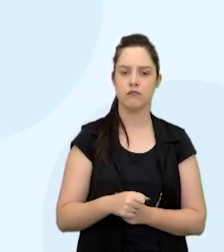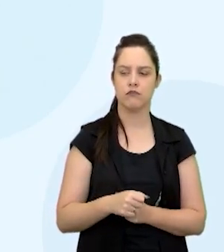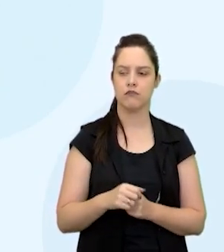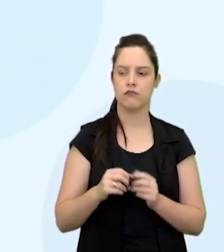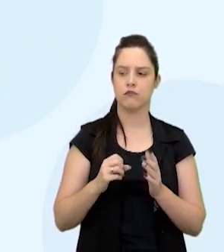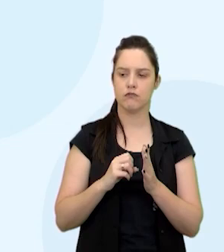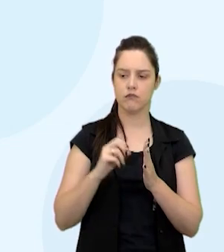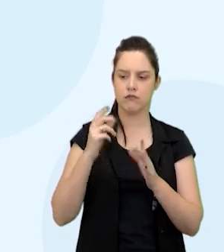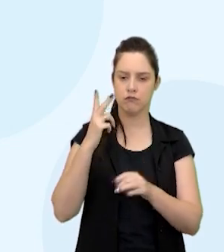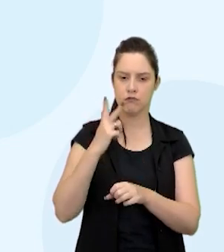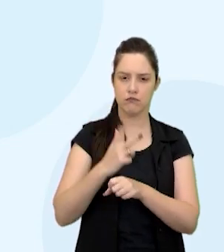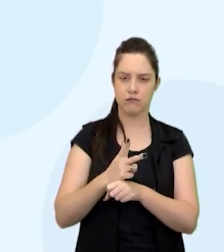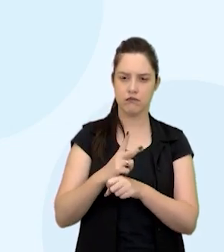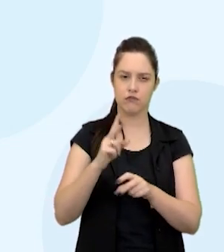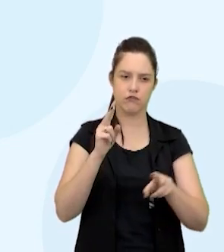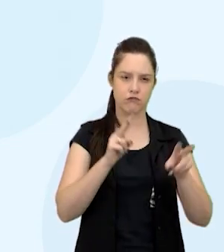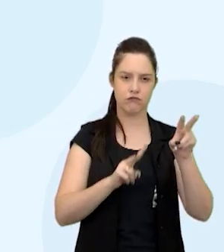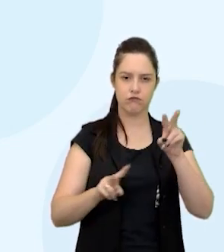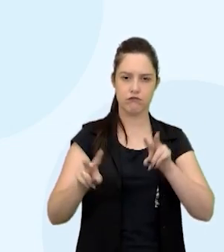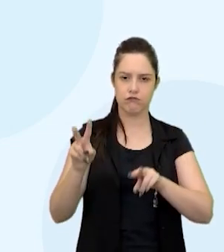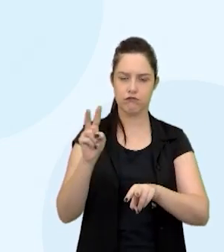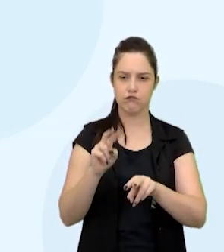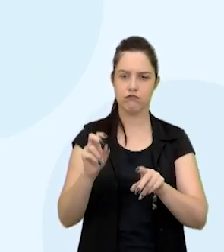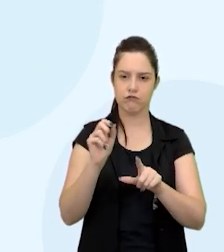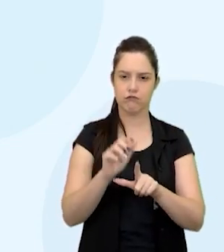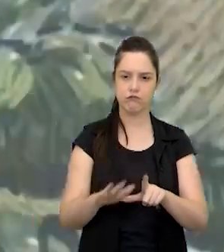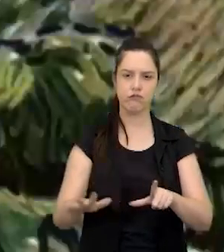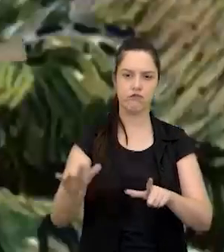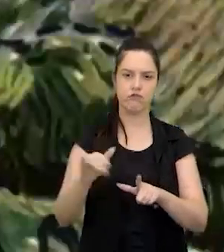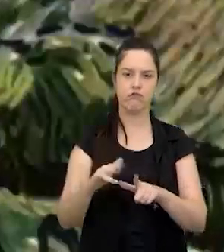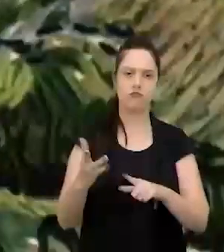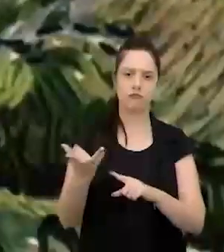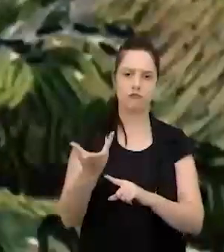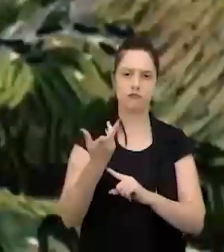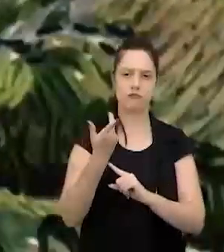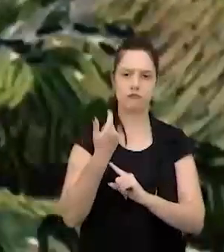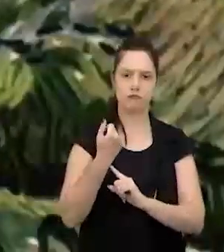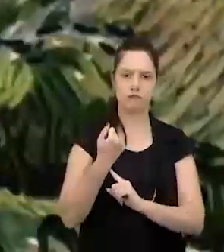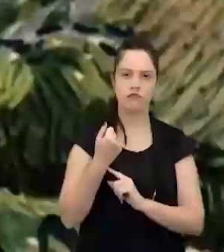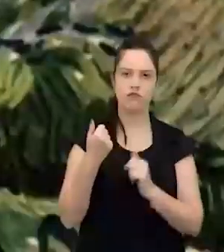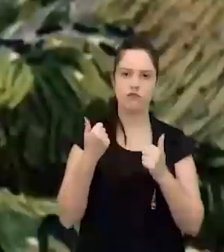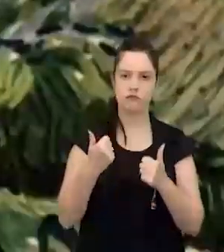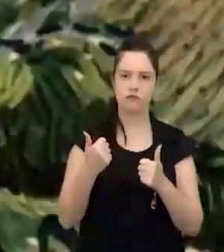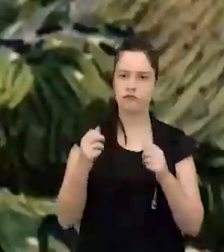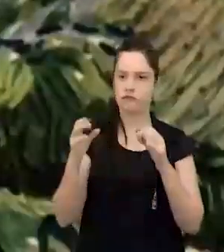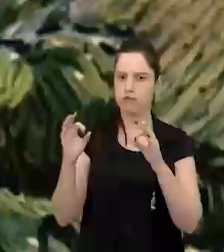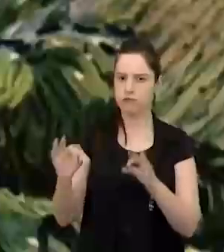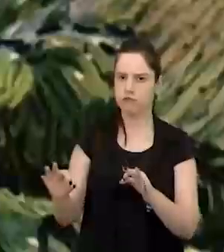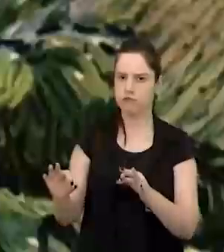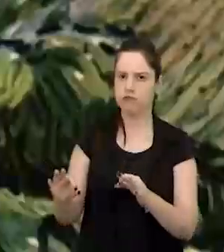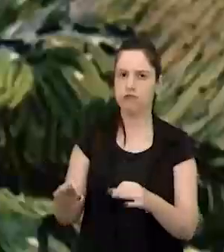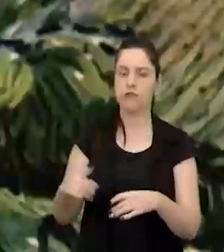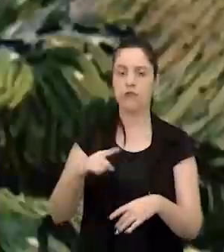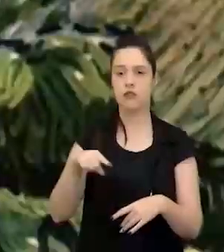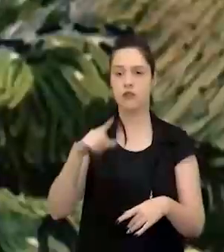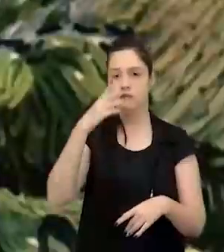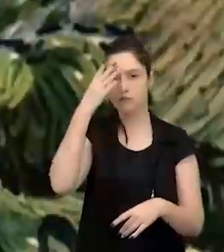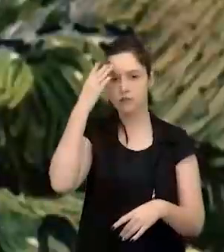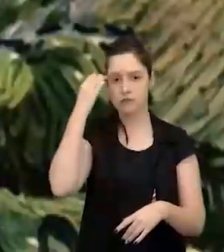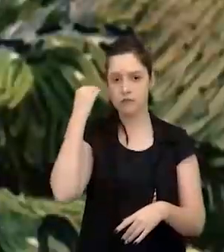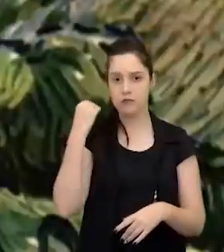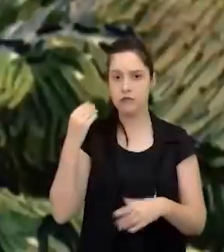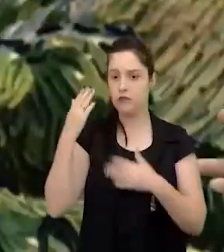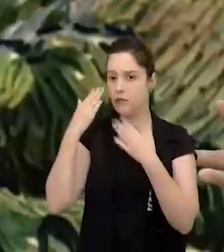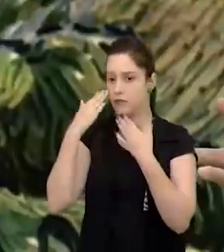leitura de imagens, perceba aí o marketing publicitário nas redes sociais e marque o professor. Tá certo, gente? Não se esqueçam, então. Muito obrigado